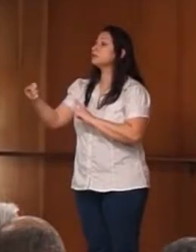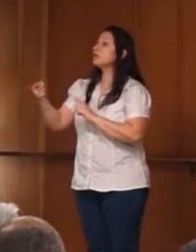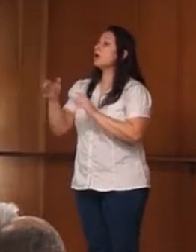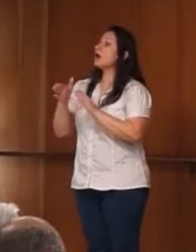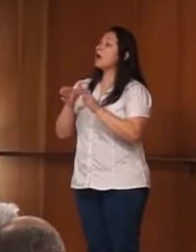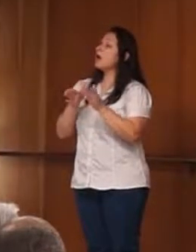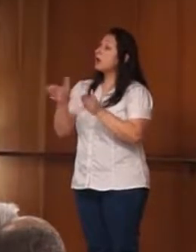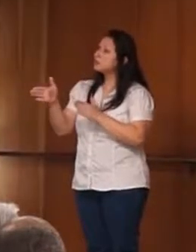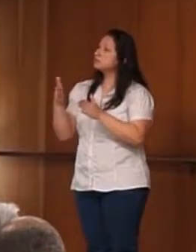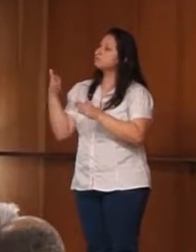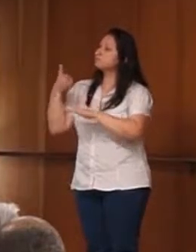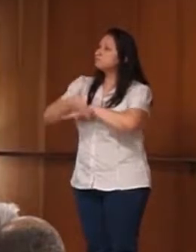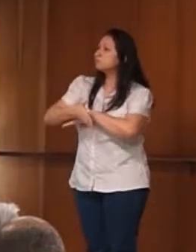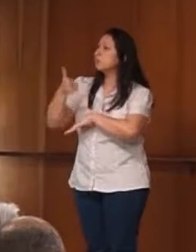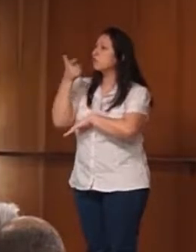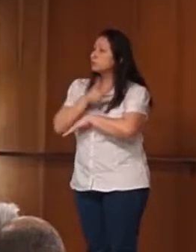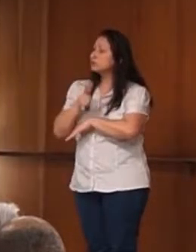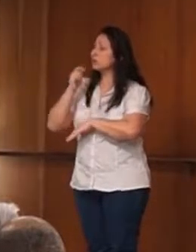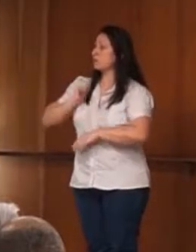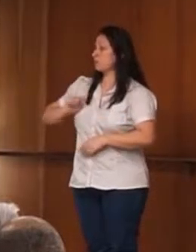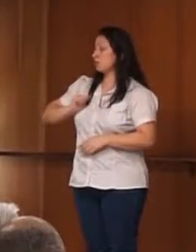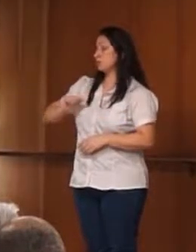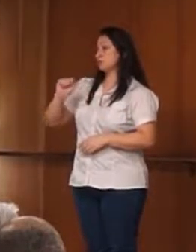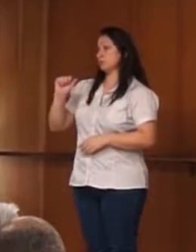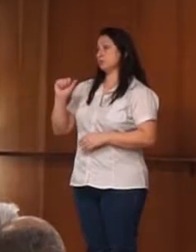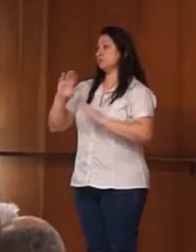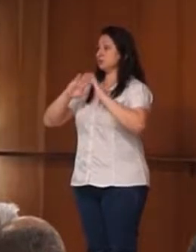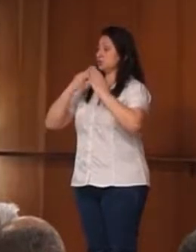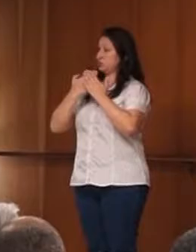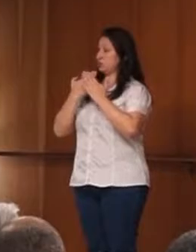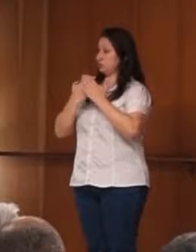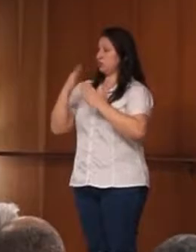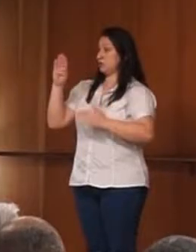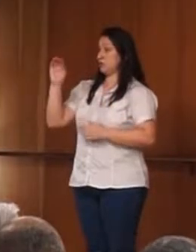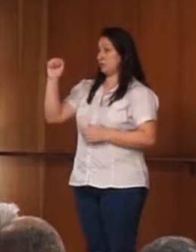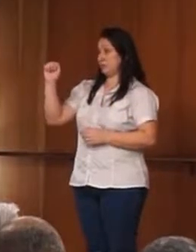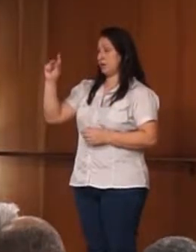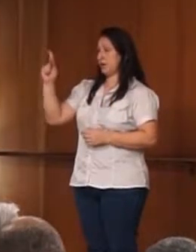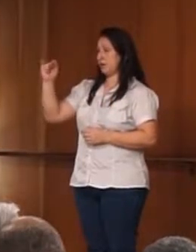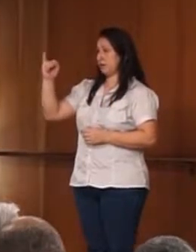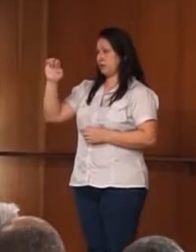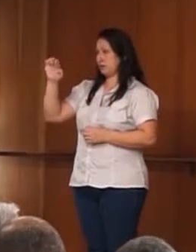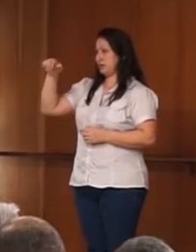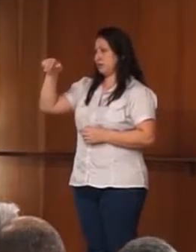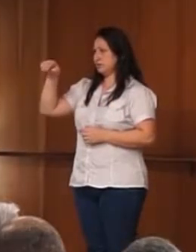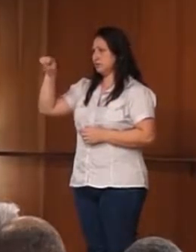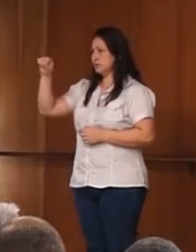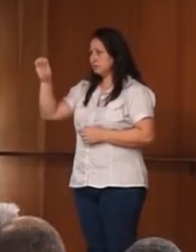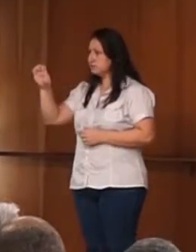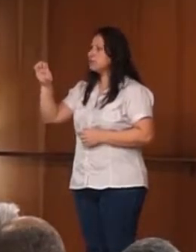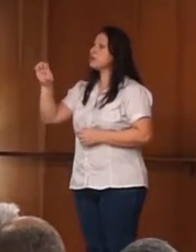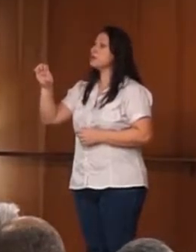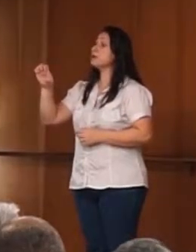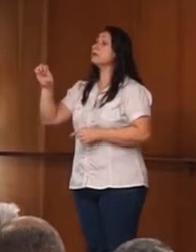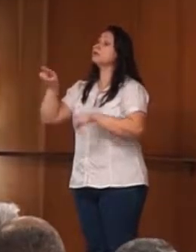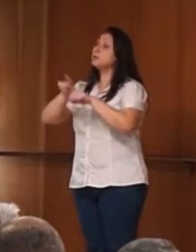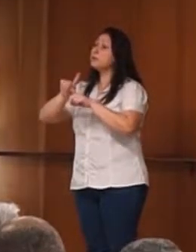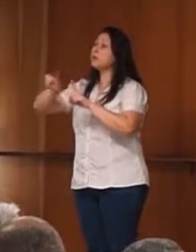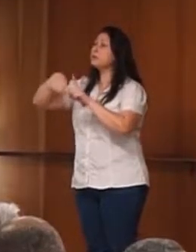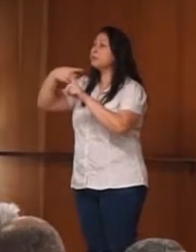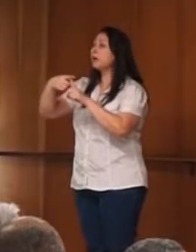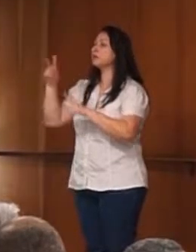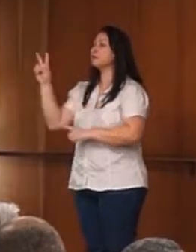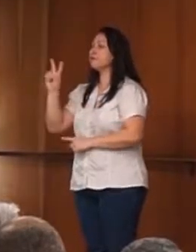bolsa no Colégio Baiense, e fiz o meu pré-vestibular. Foi o único período da minha vida que eu estudei em colégio